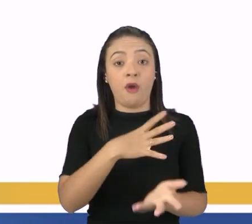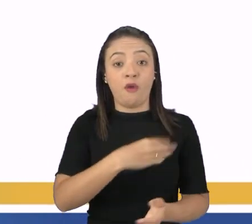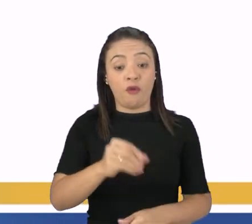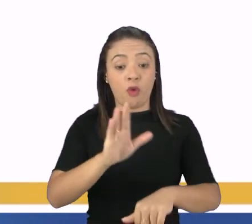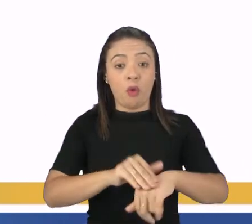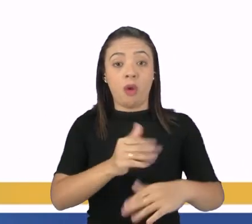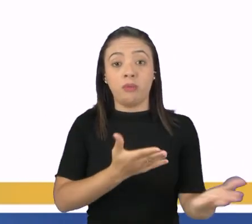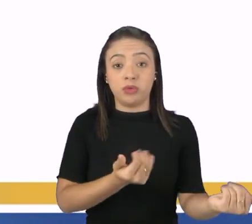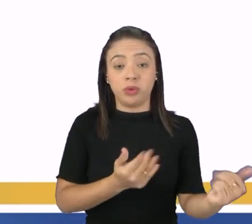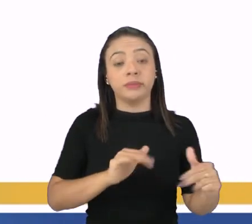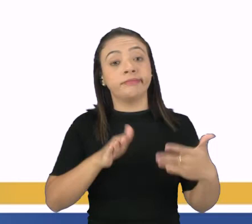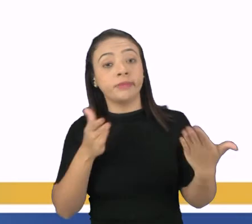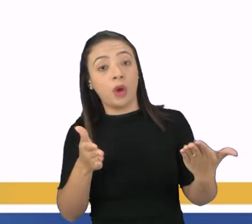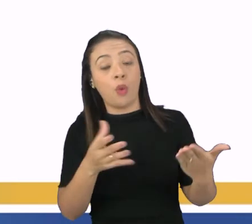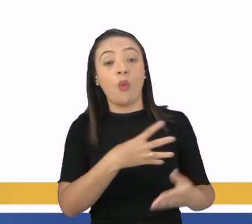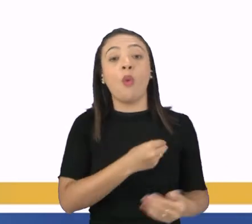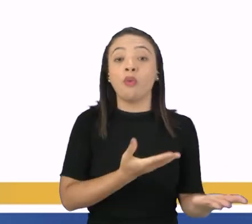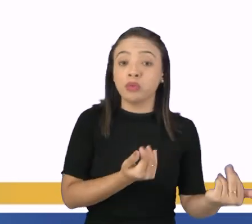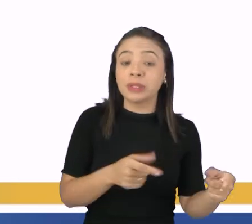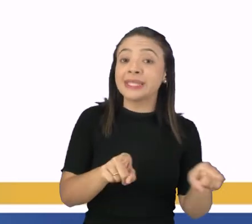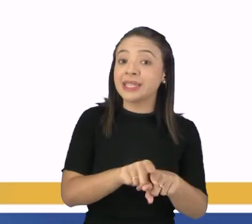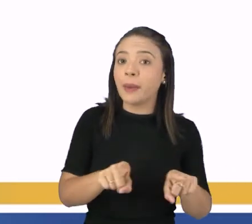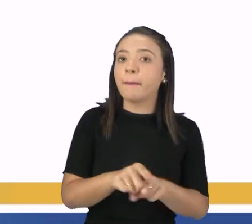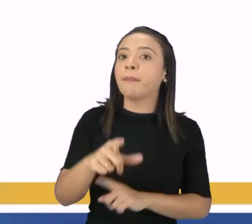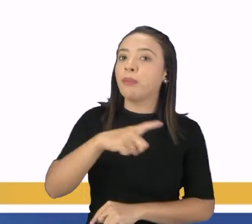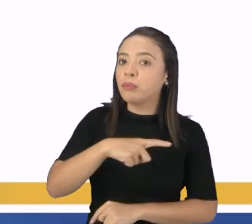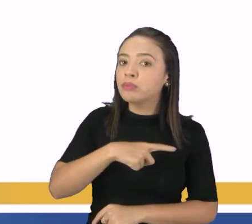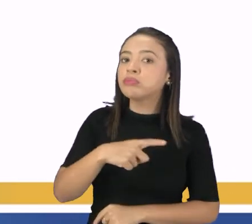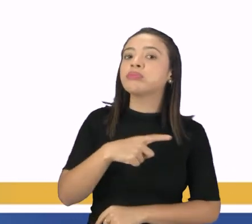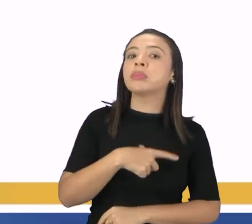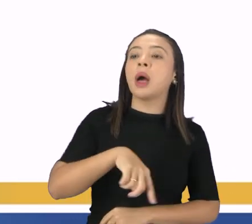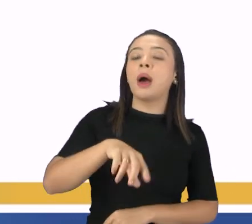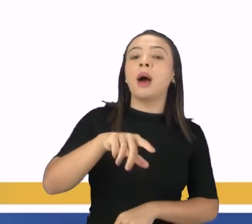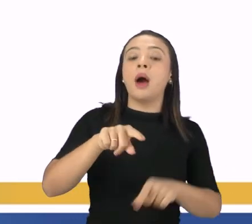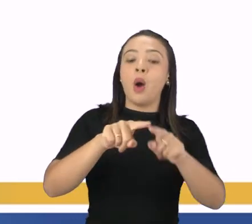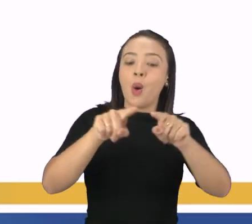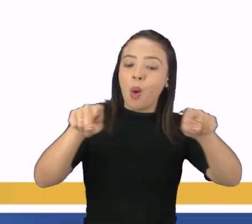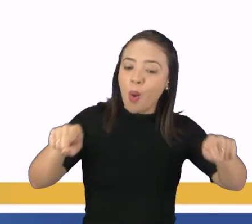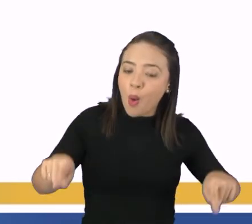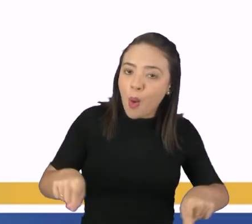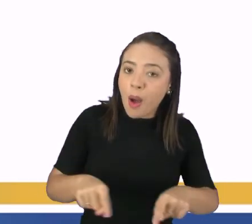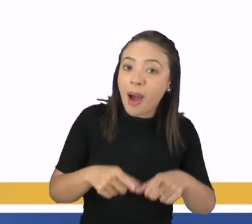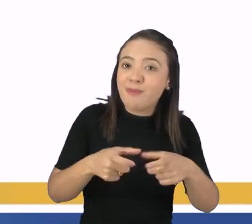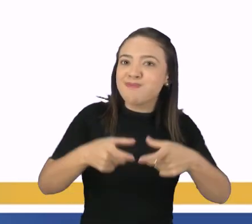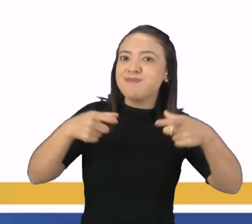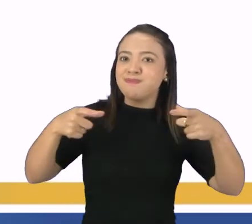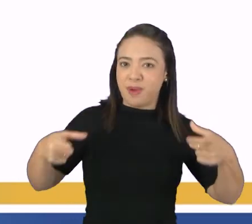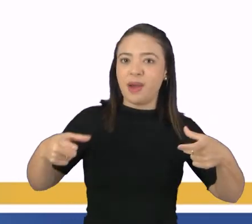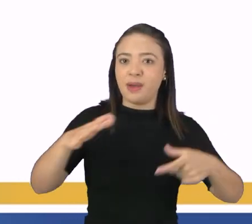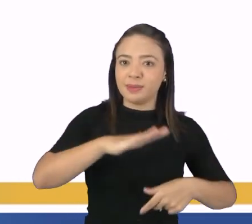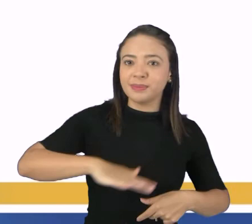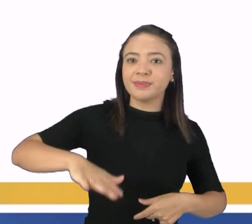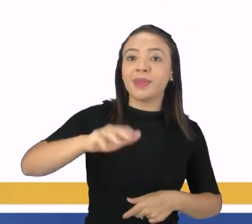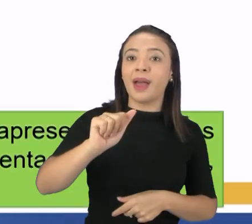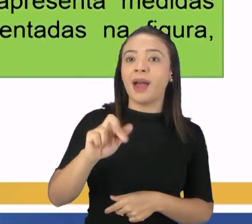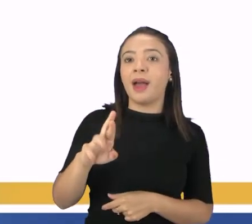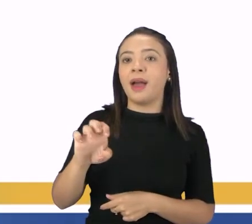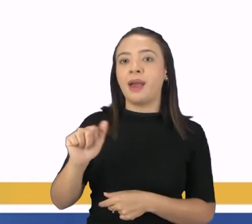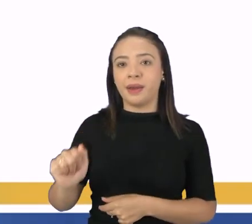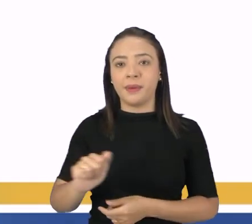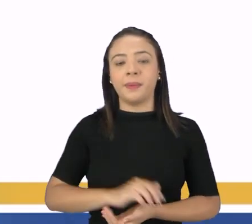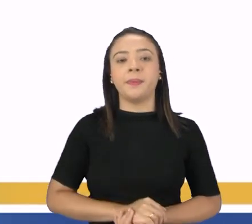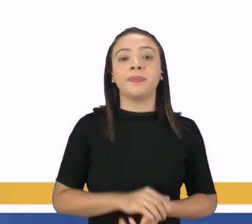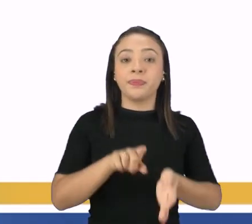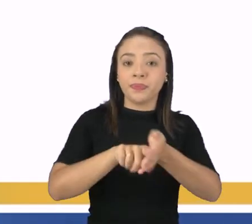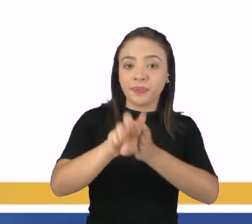o filho mais novo receberá o terreno com maior área, tudo bem? Então vamos para o exercício